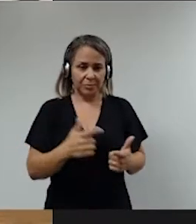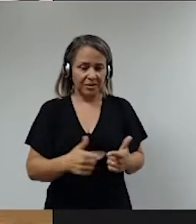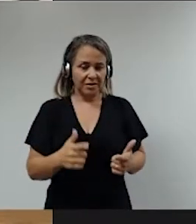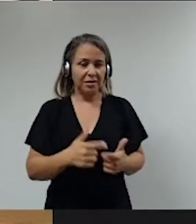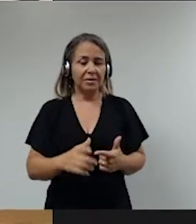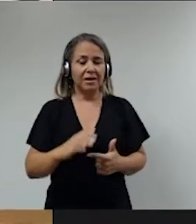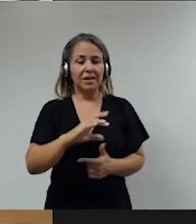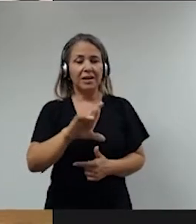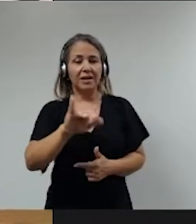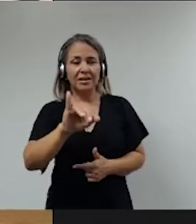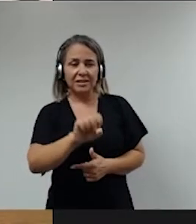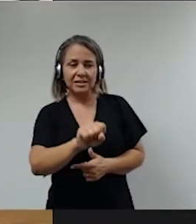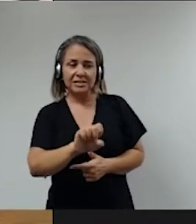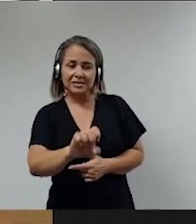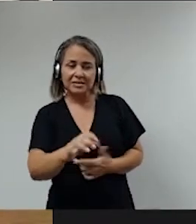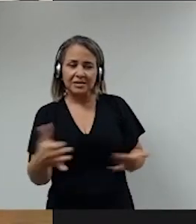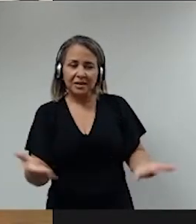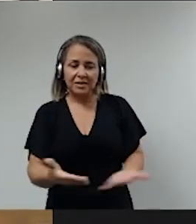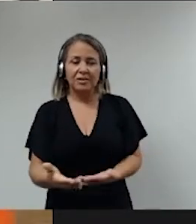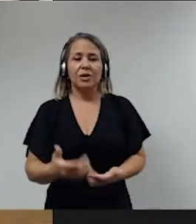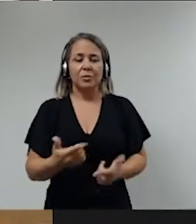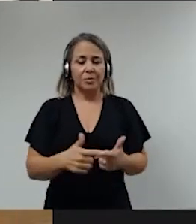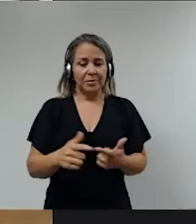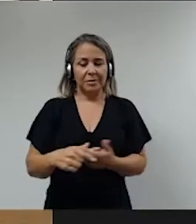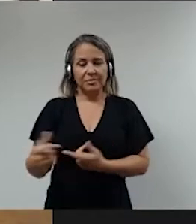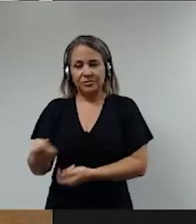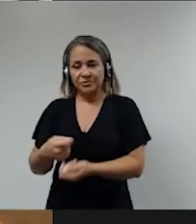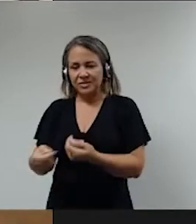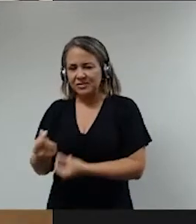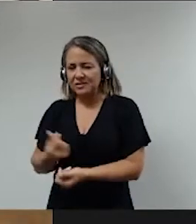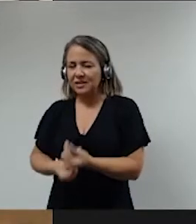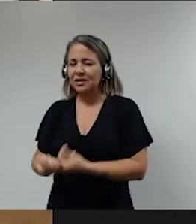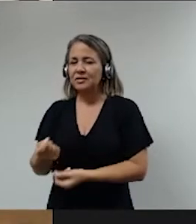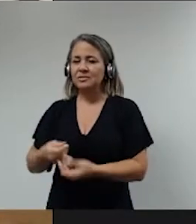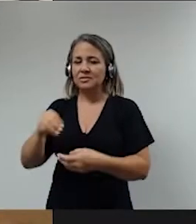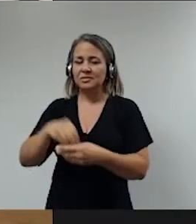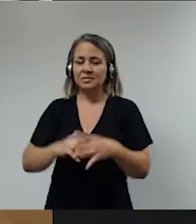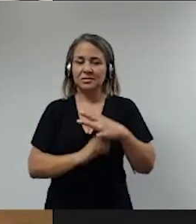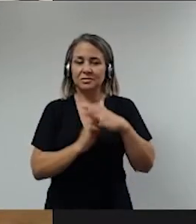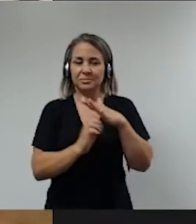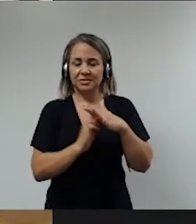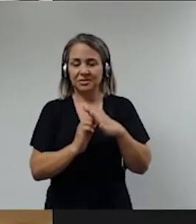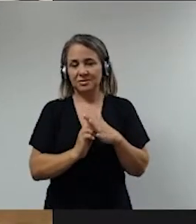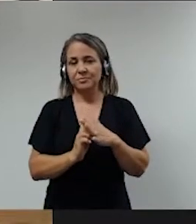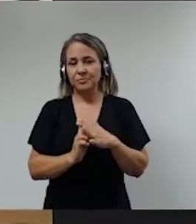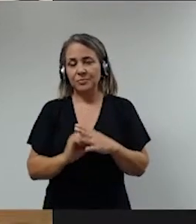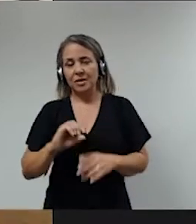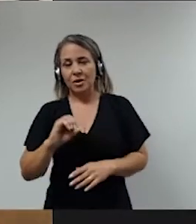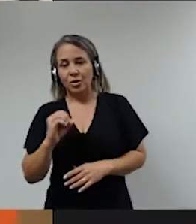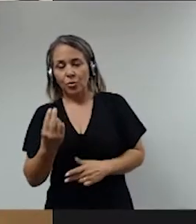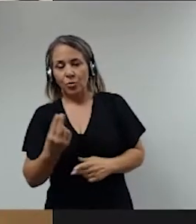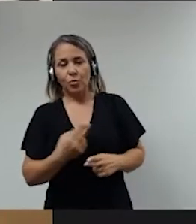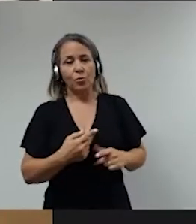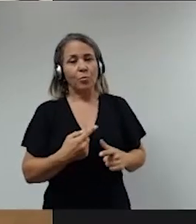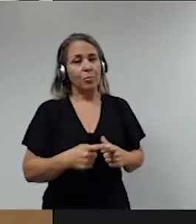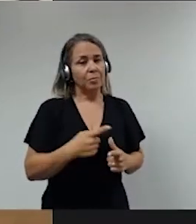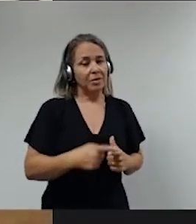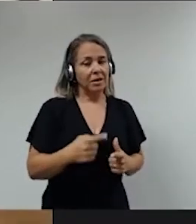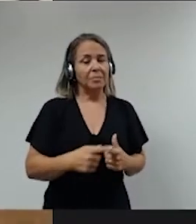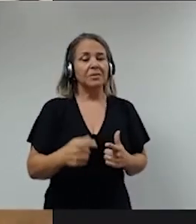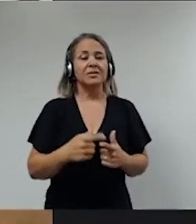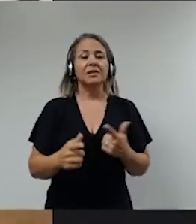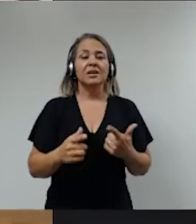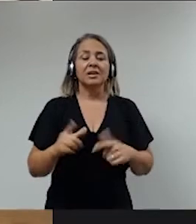agora, um problema financeiro das próprias empresas, às vezes resolver um problema de logística ou